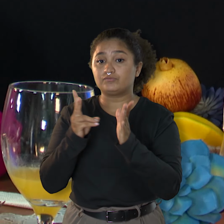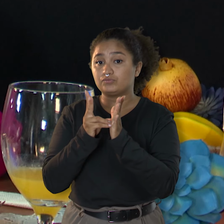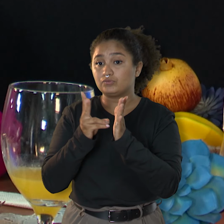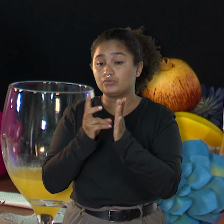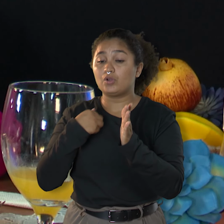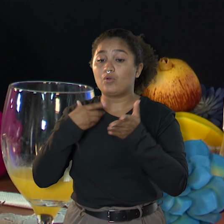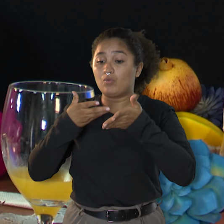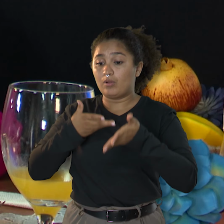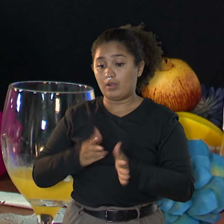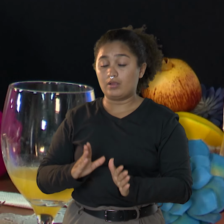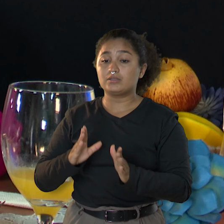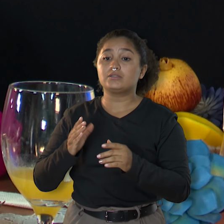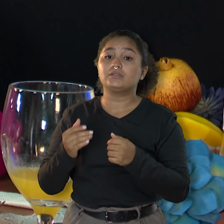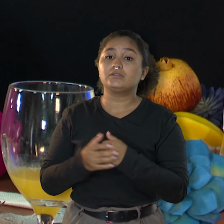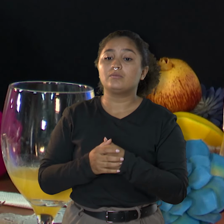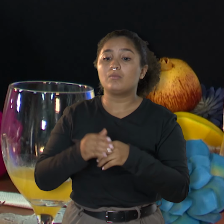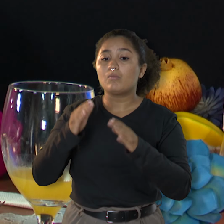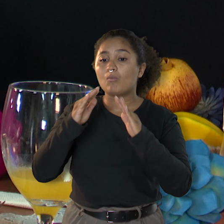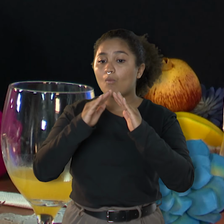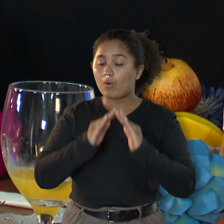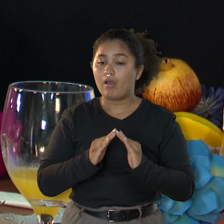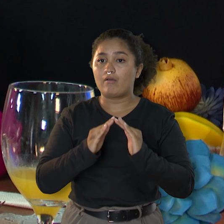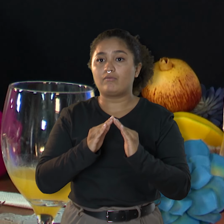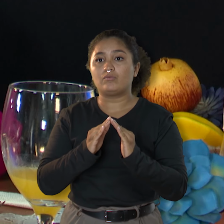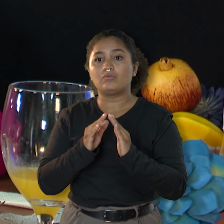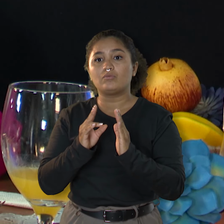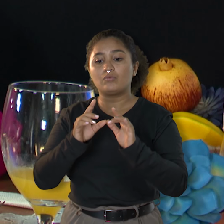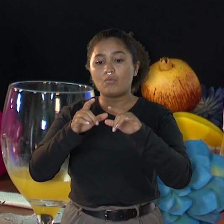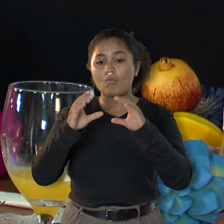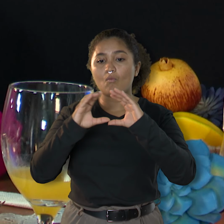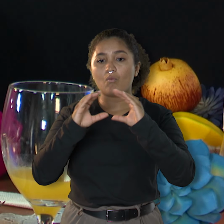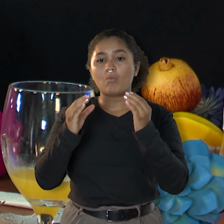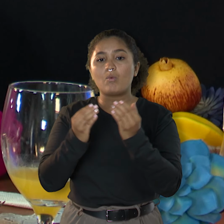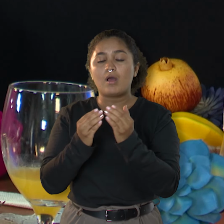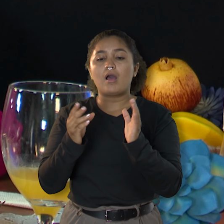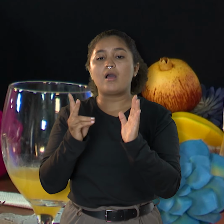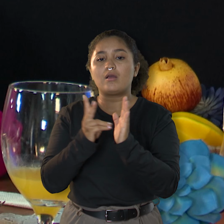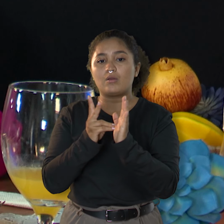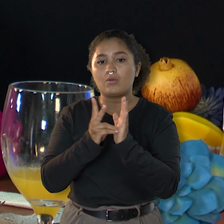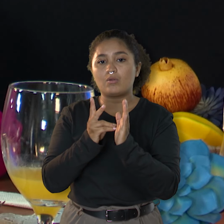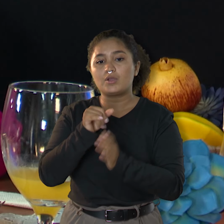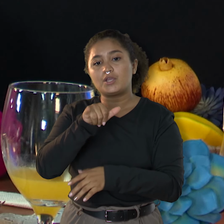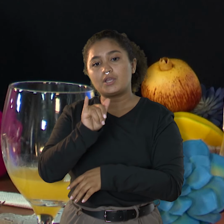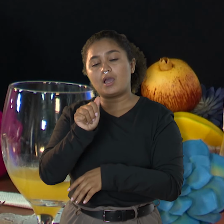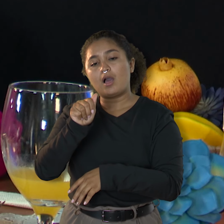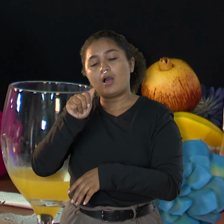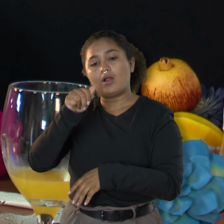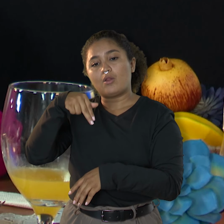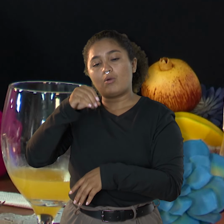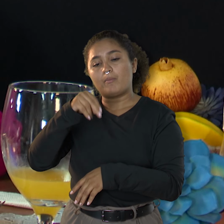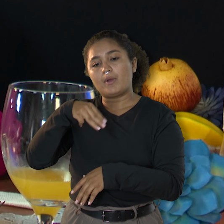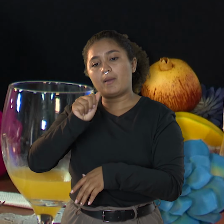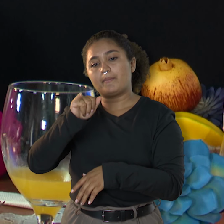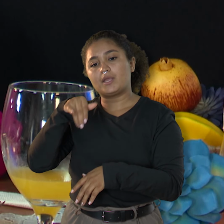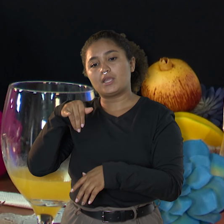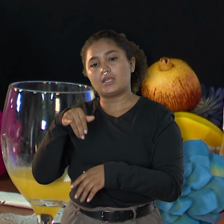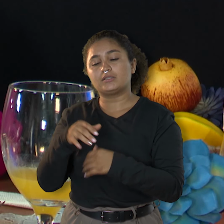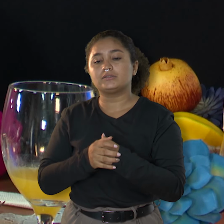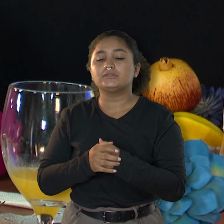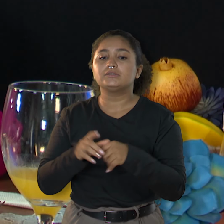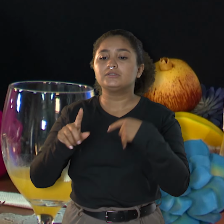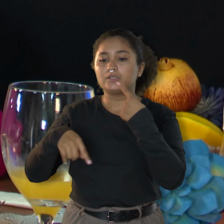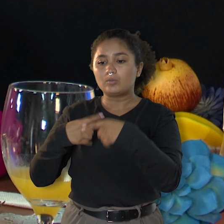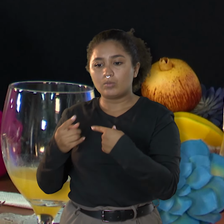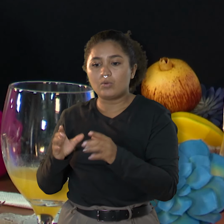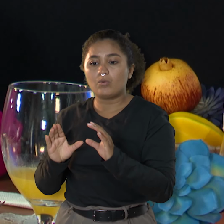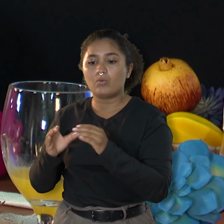pais moravam na aldeia. Uma aldeia Yanomami, né, que é chamado Alto Mucajaí, que tem o índio da etnia Ninami. Depois eu morei também em Palimiú, que